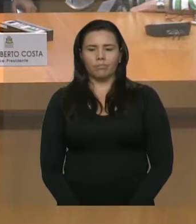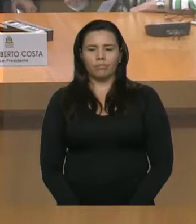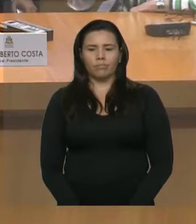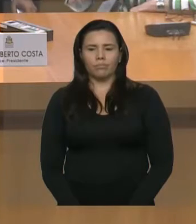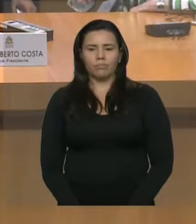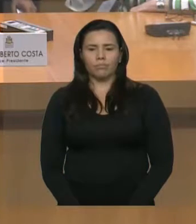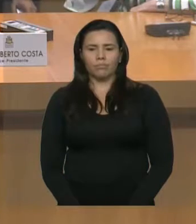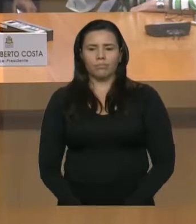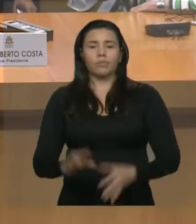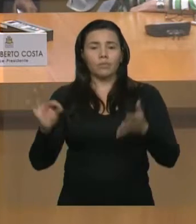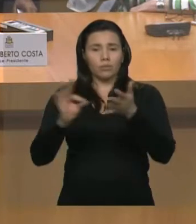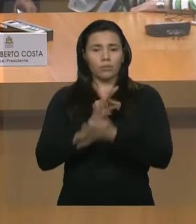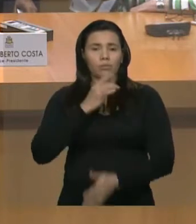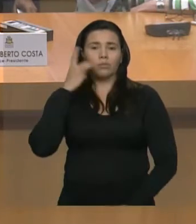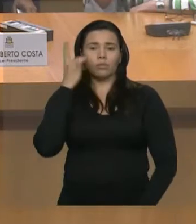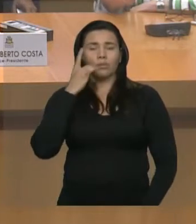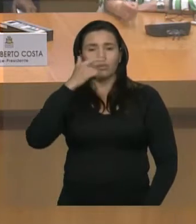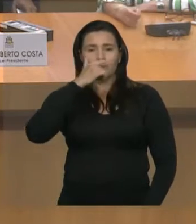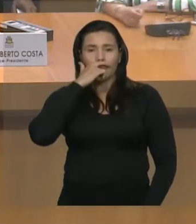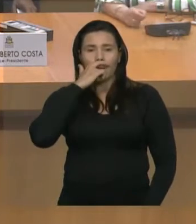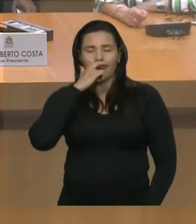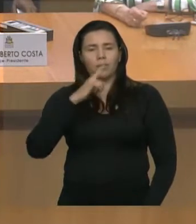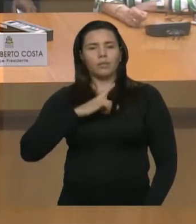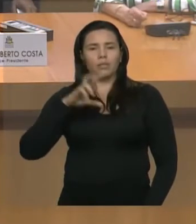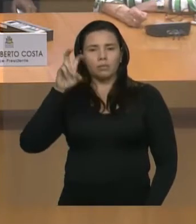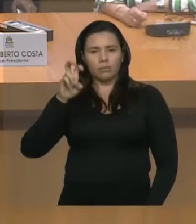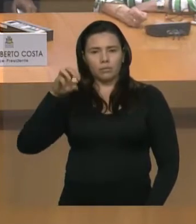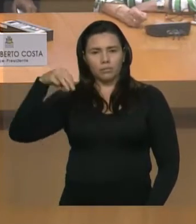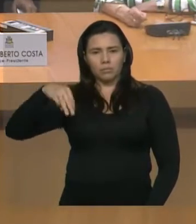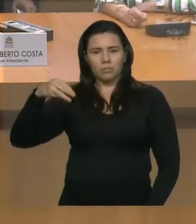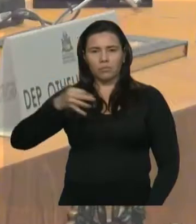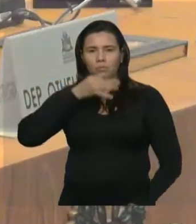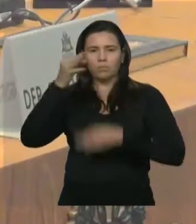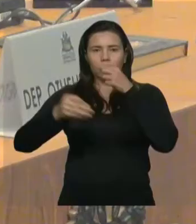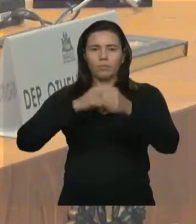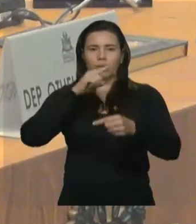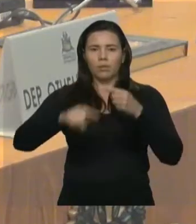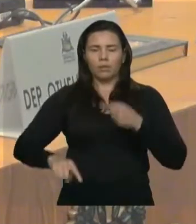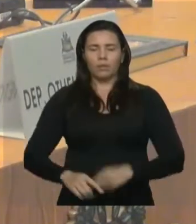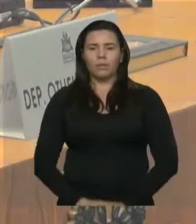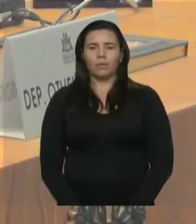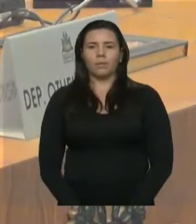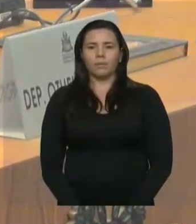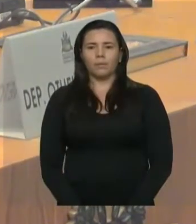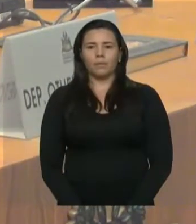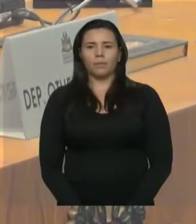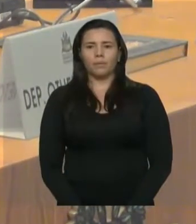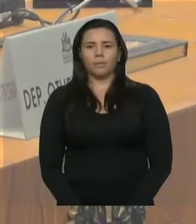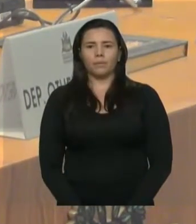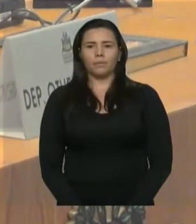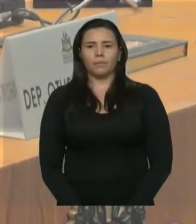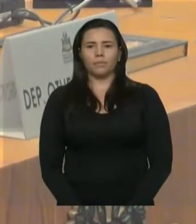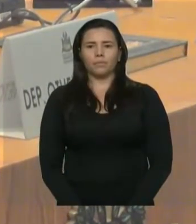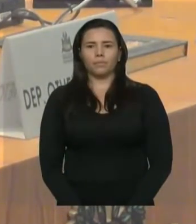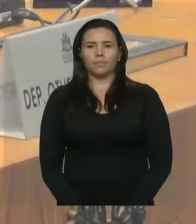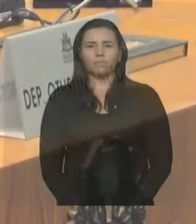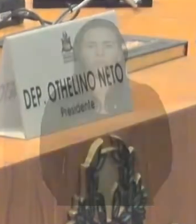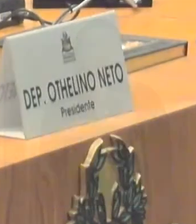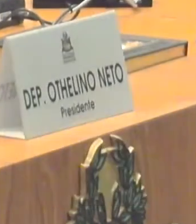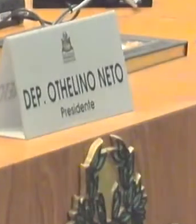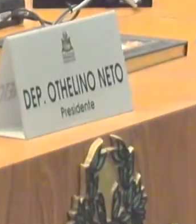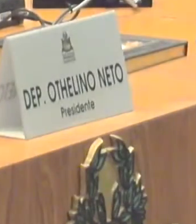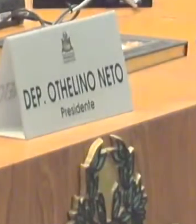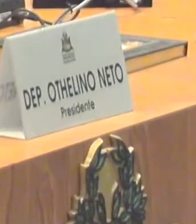inscrito o deputado césar pires por cinco minutos sem a parte que